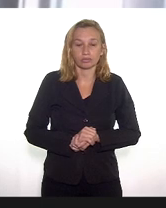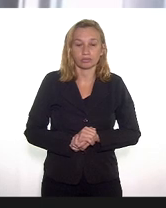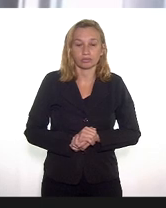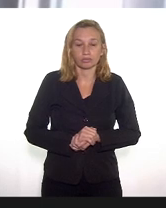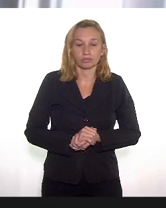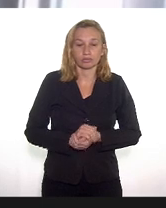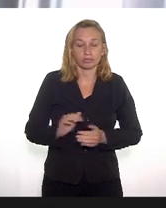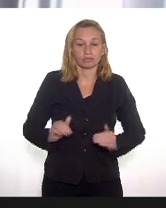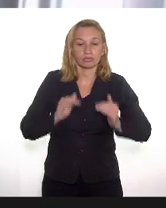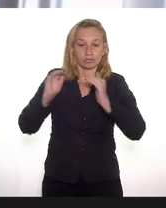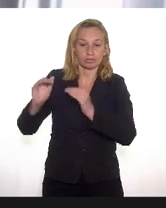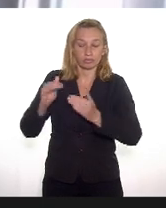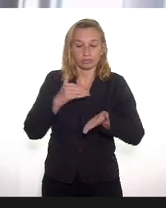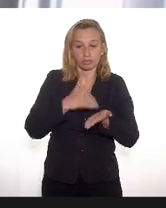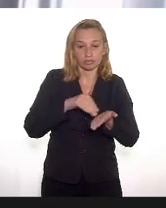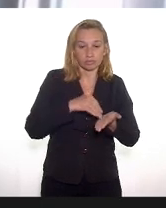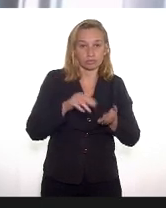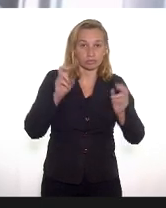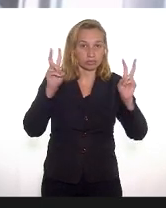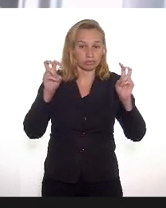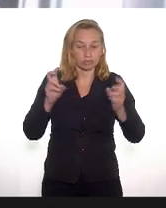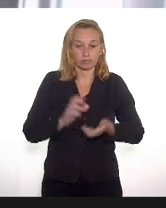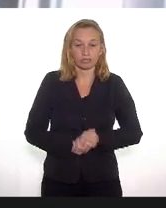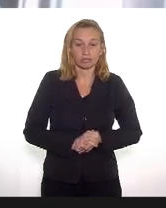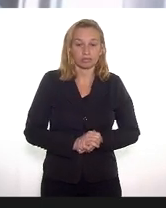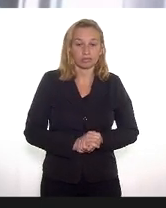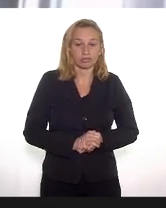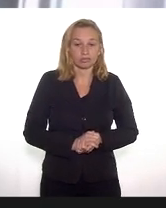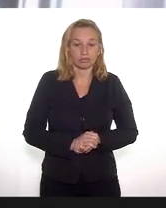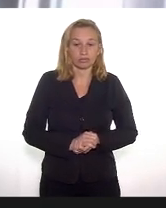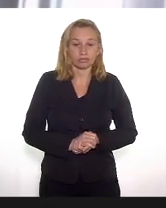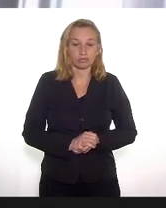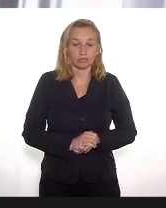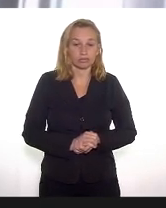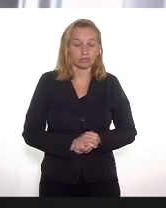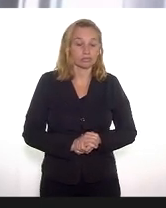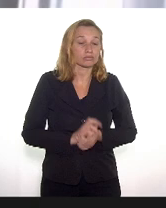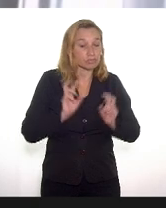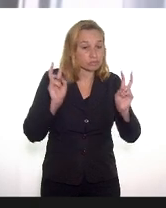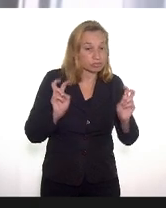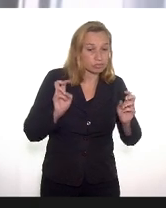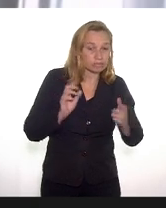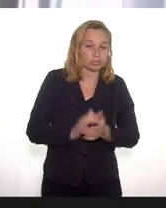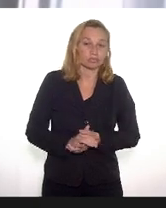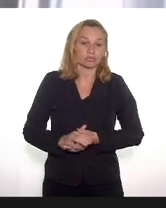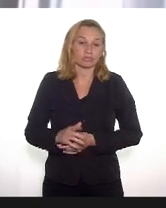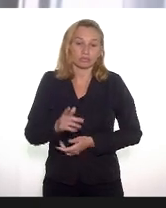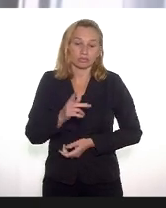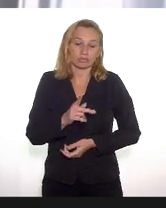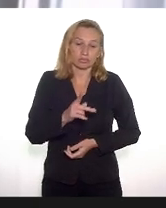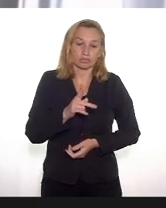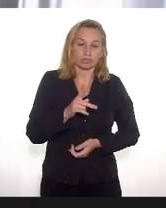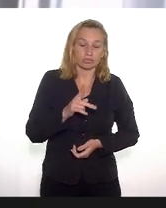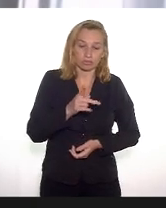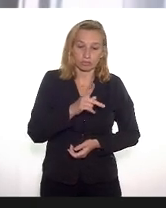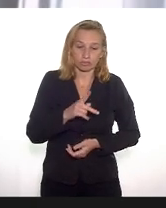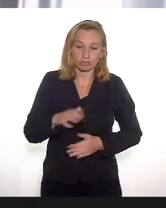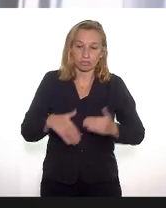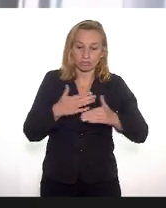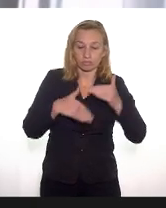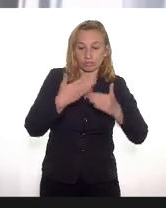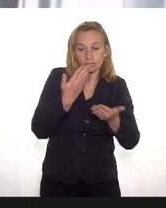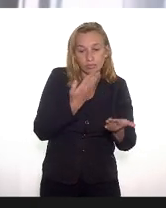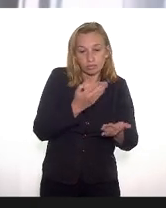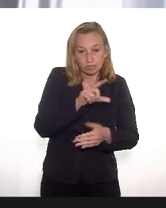subsecretário, tem a ver com questões institucionais. Então, nós já falamos aqui sobre a questão da presidência da fundação, do processo de